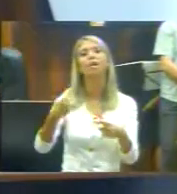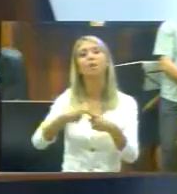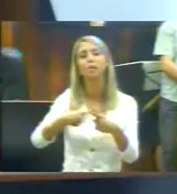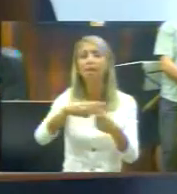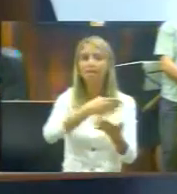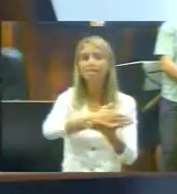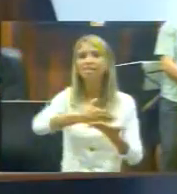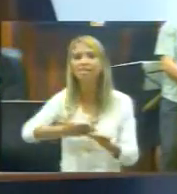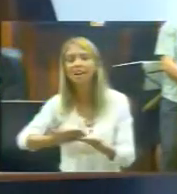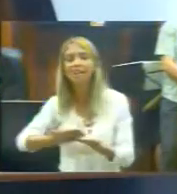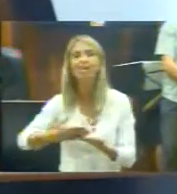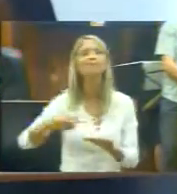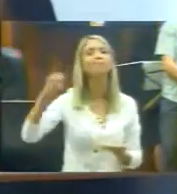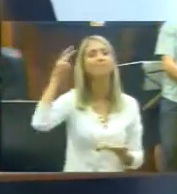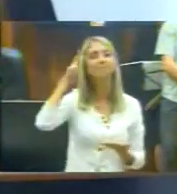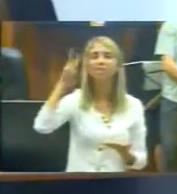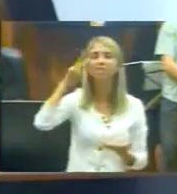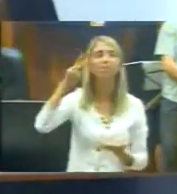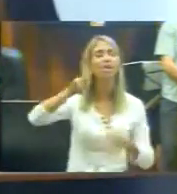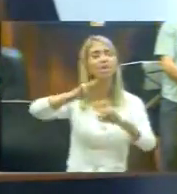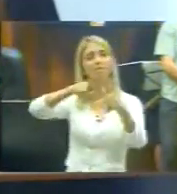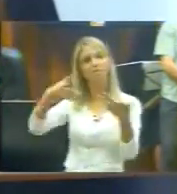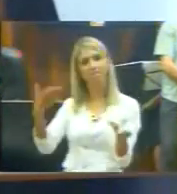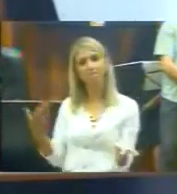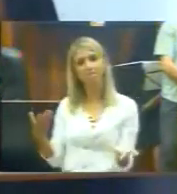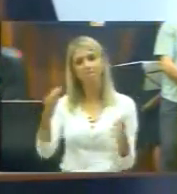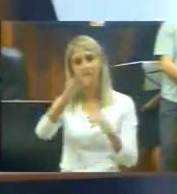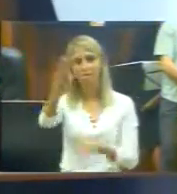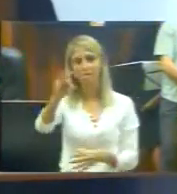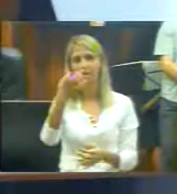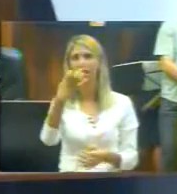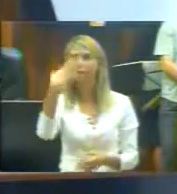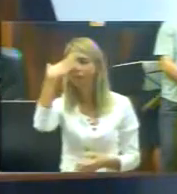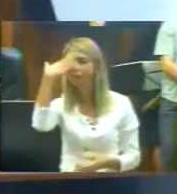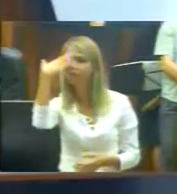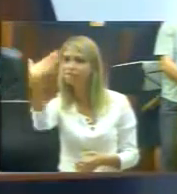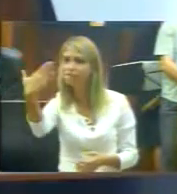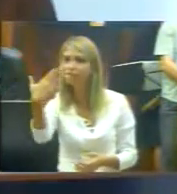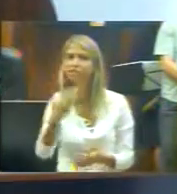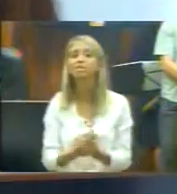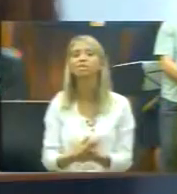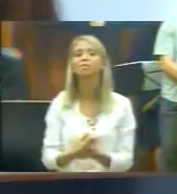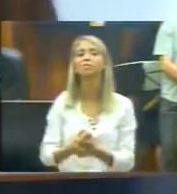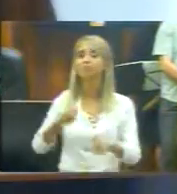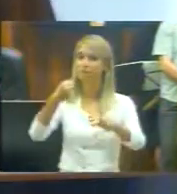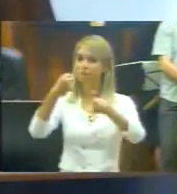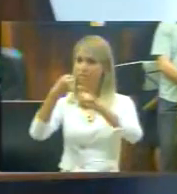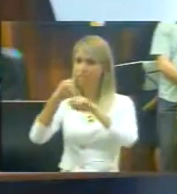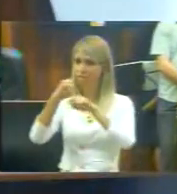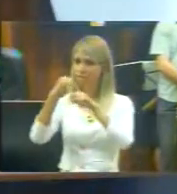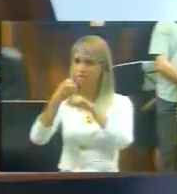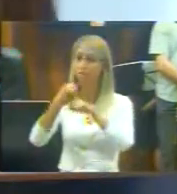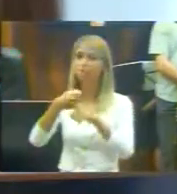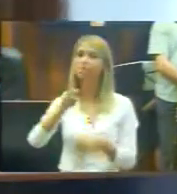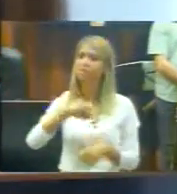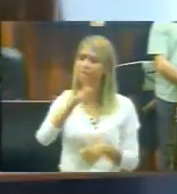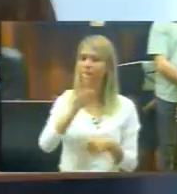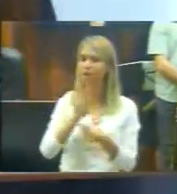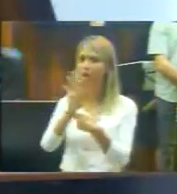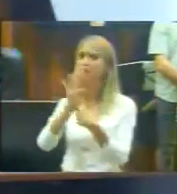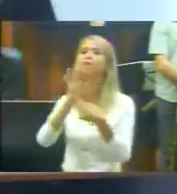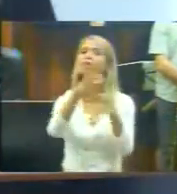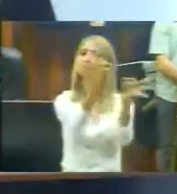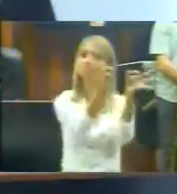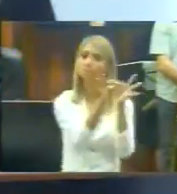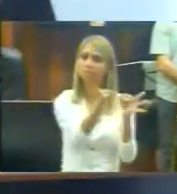da nossa história. Preciso agradecer os integrantes do Poder Executivo que estão ajudando nesse projeto.